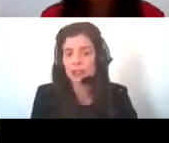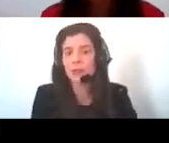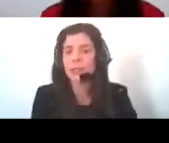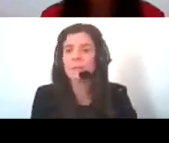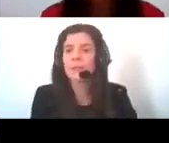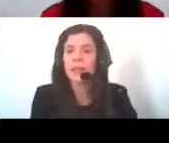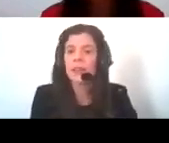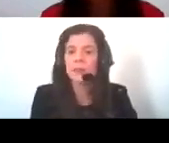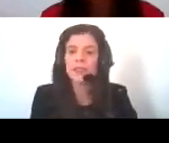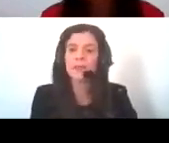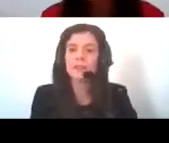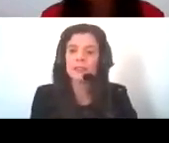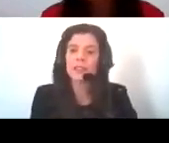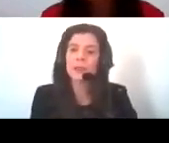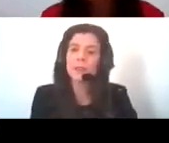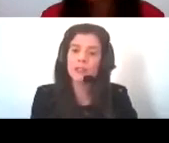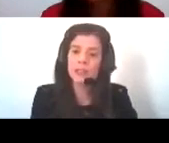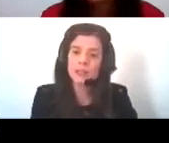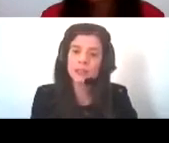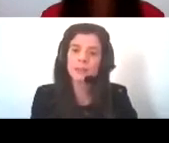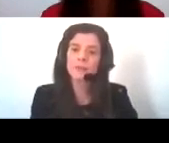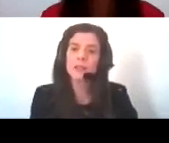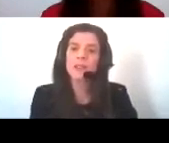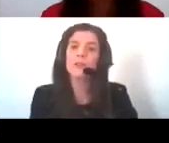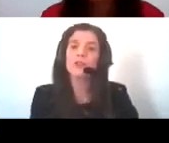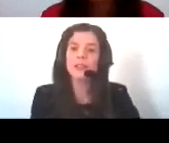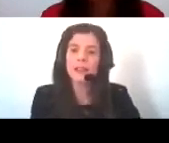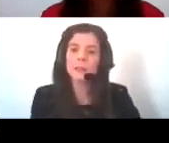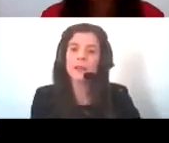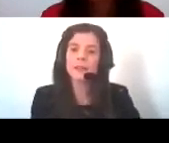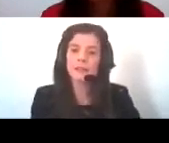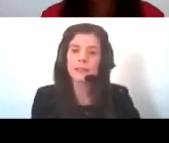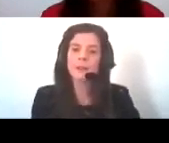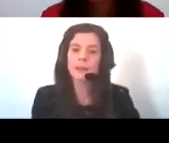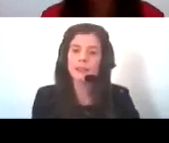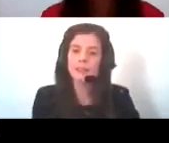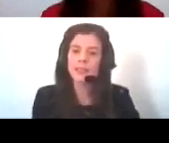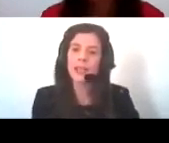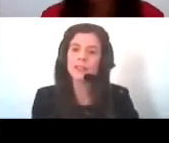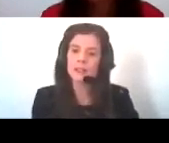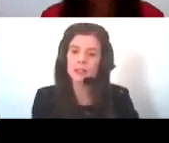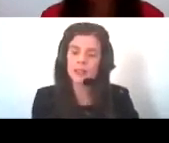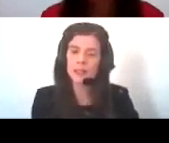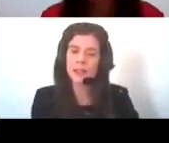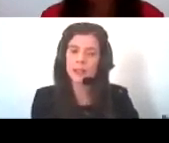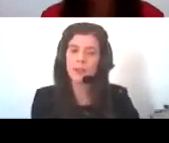da EGP é mostrar para vocês a importância que vocês participem das atividades